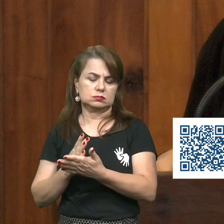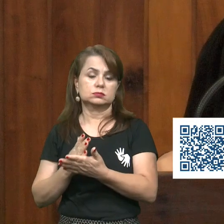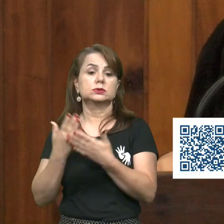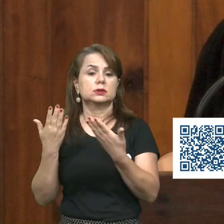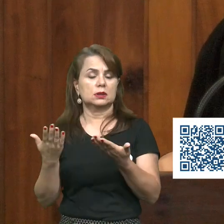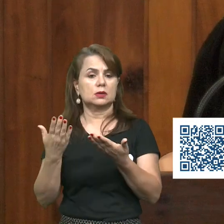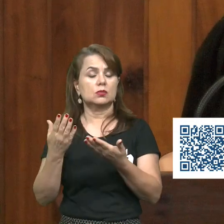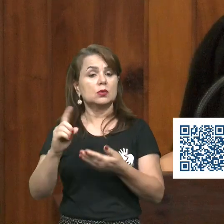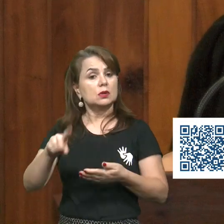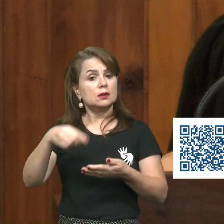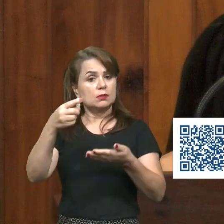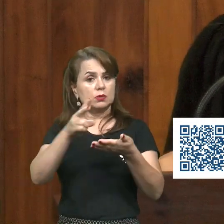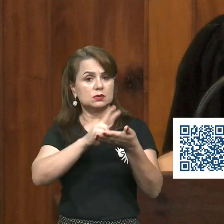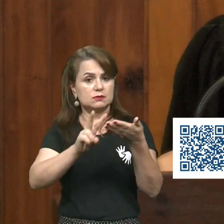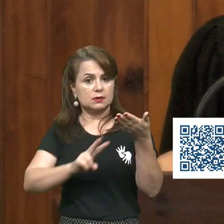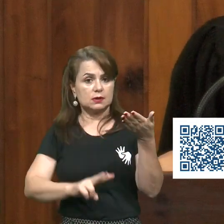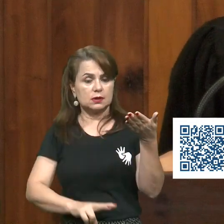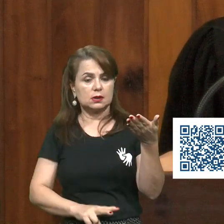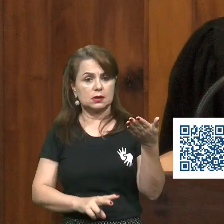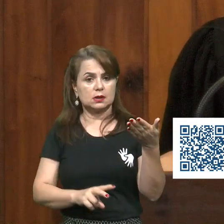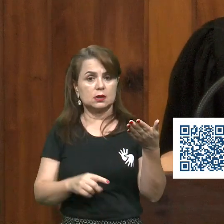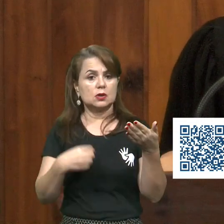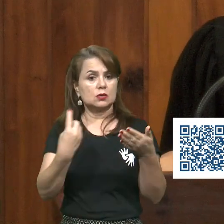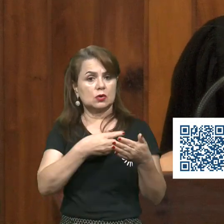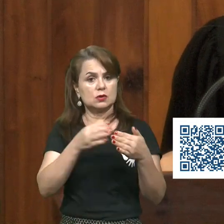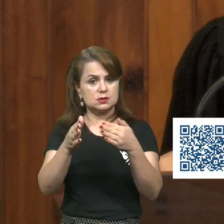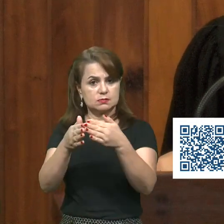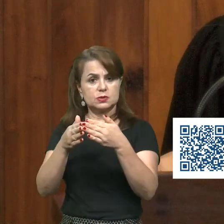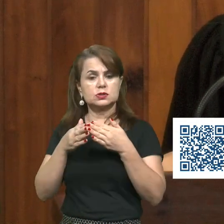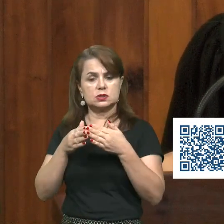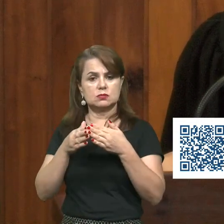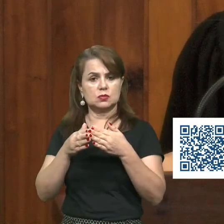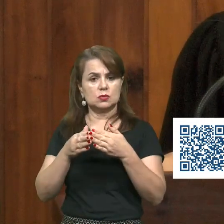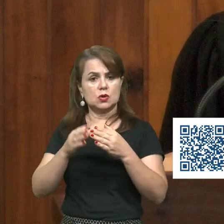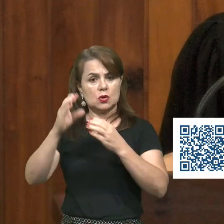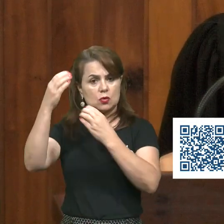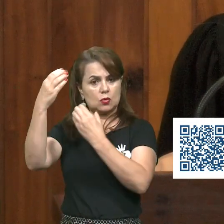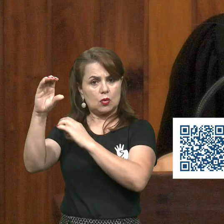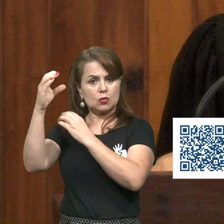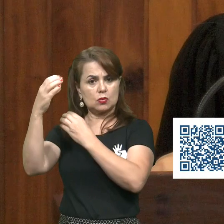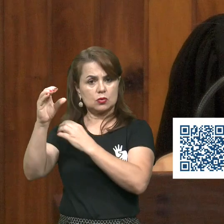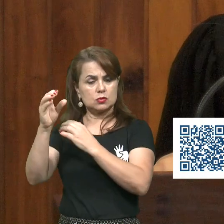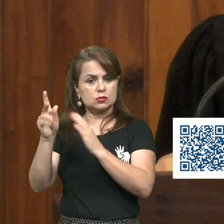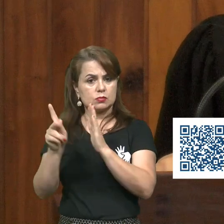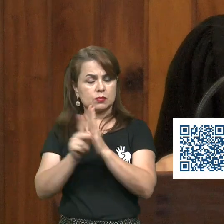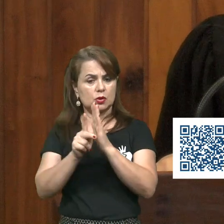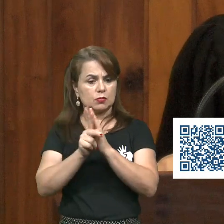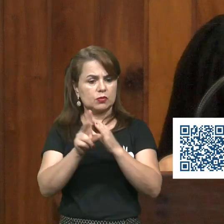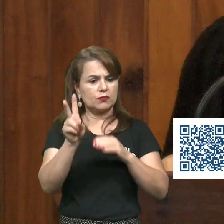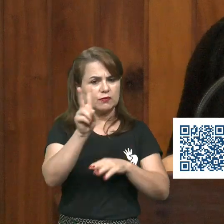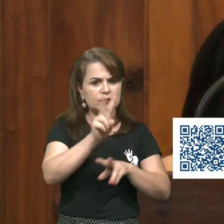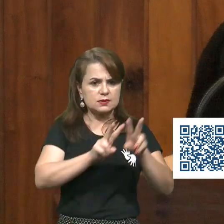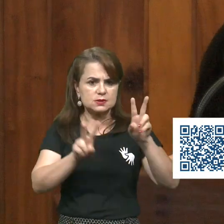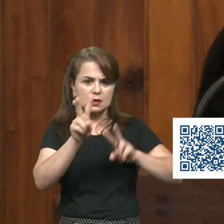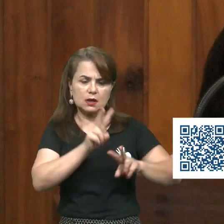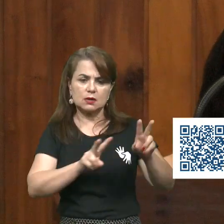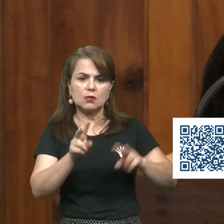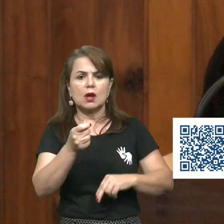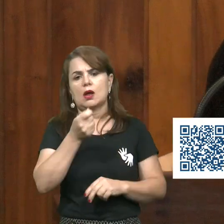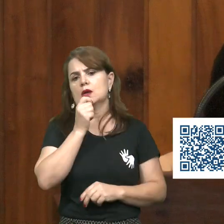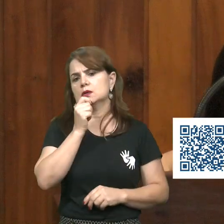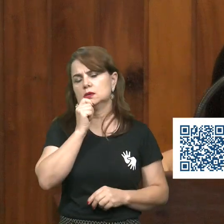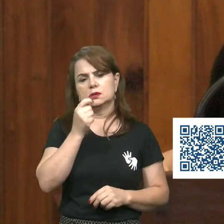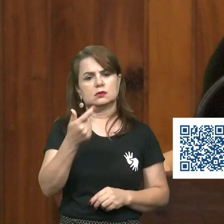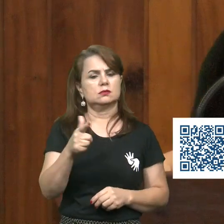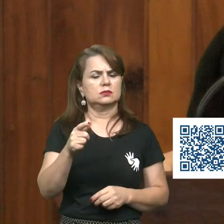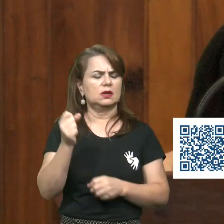vai ser lido, nós estamos pedindo concurso público para os fiscais, que há muitos anos também não há concurso. No